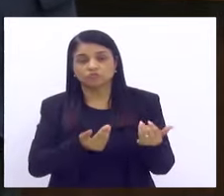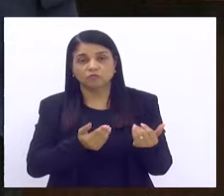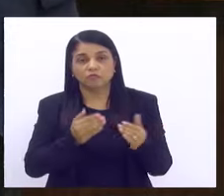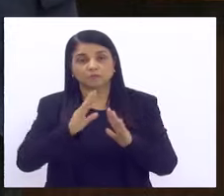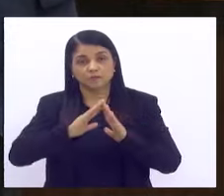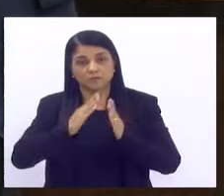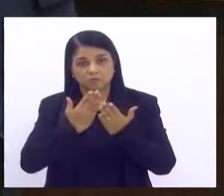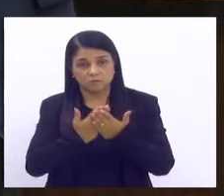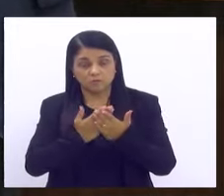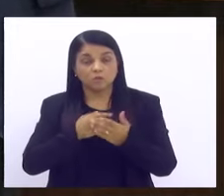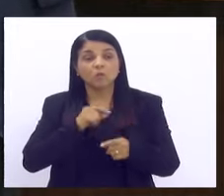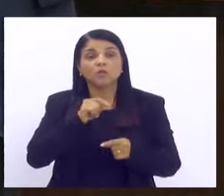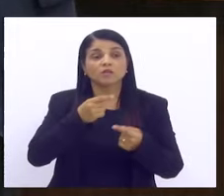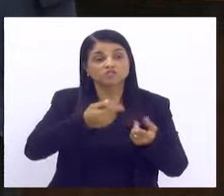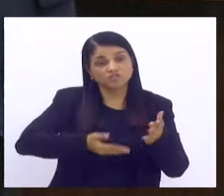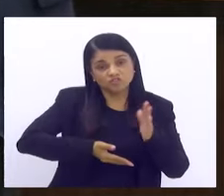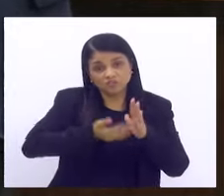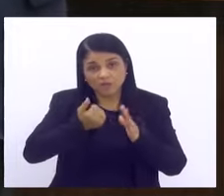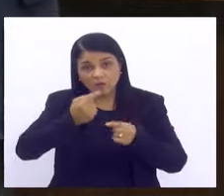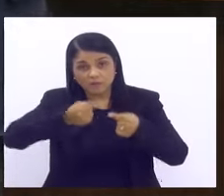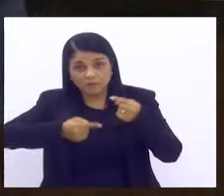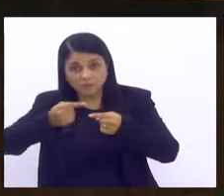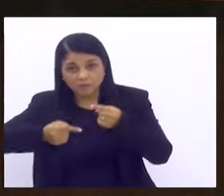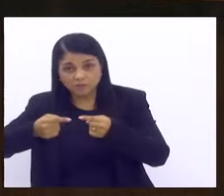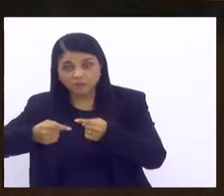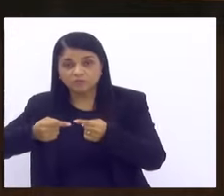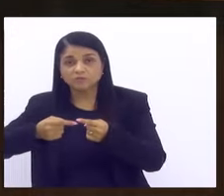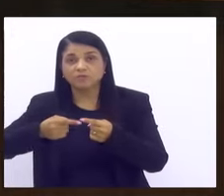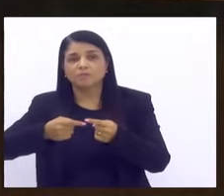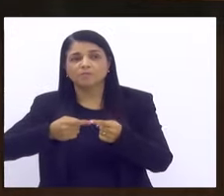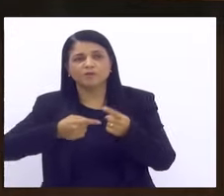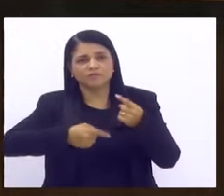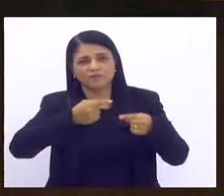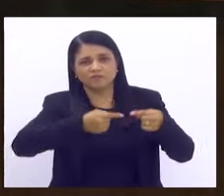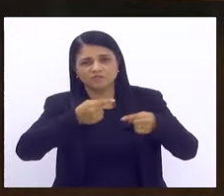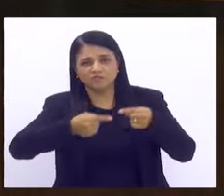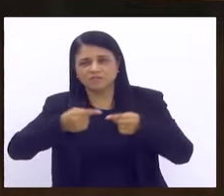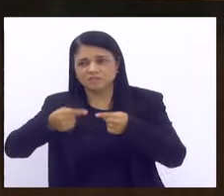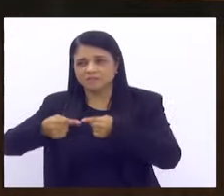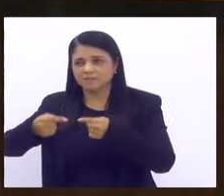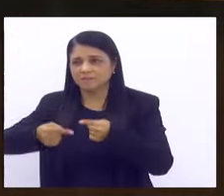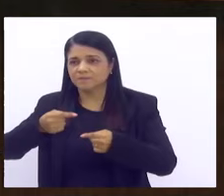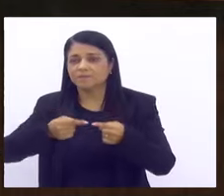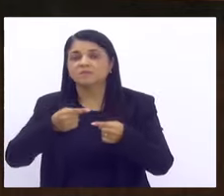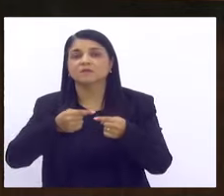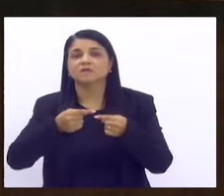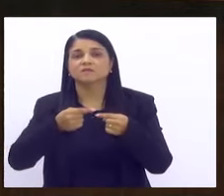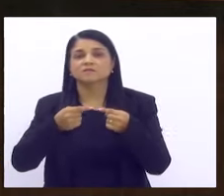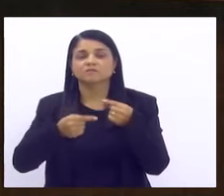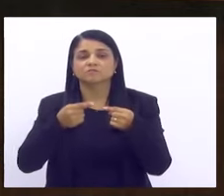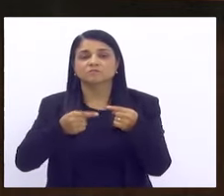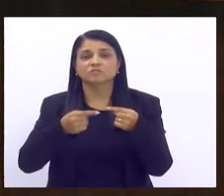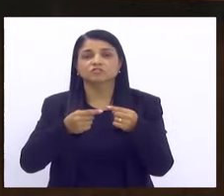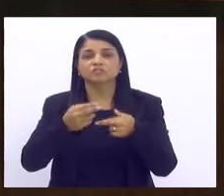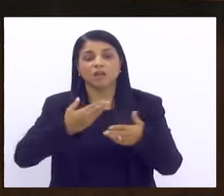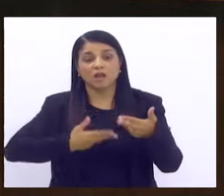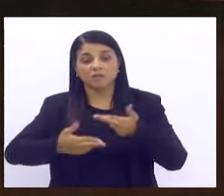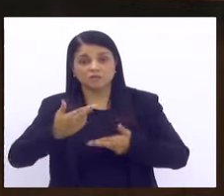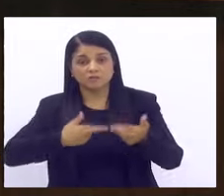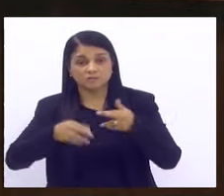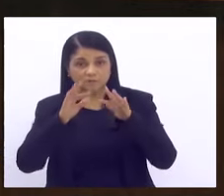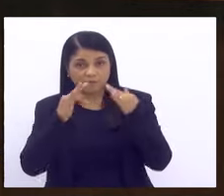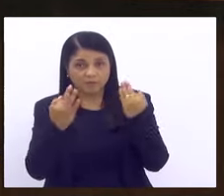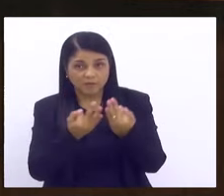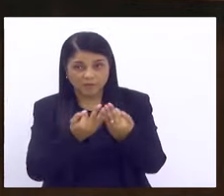de pedofilia, retirar o debate da prática de esporte, retirar o debate de relacionamento